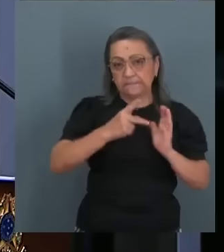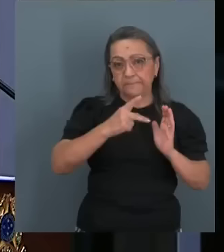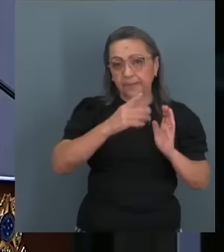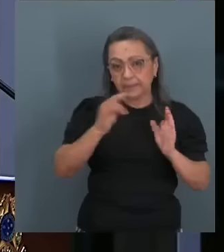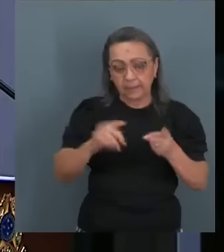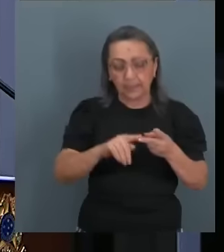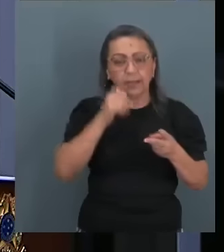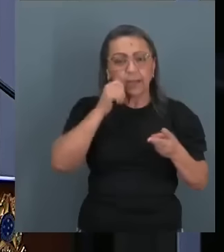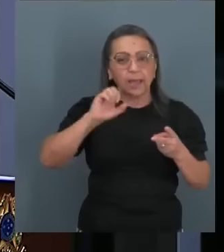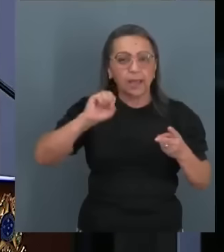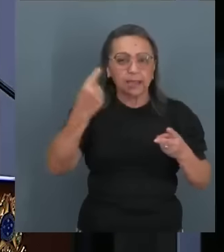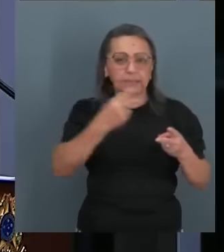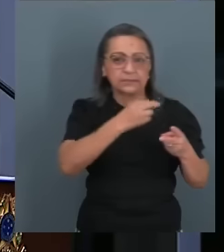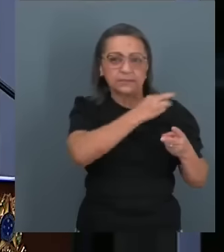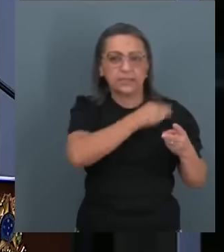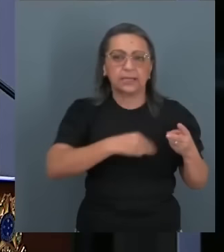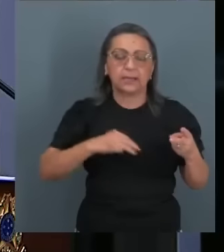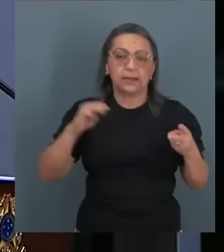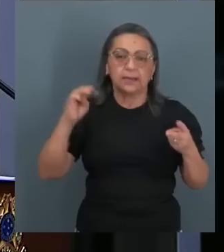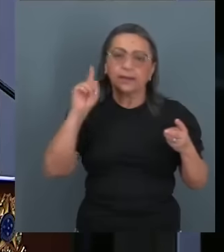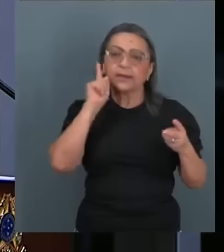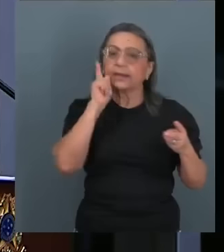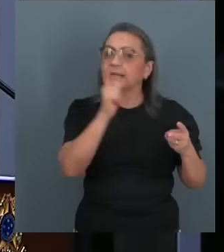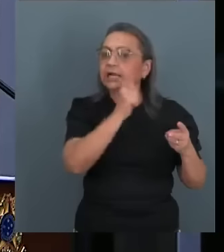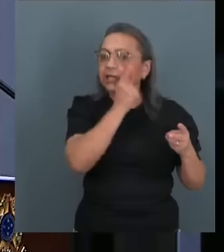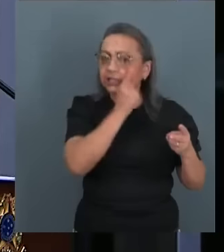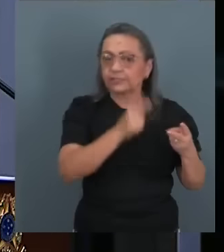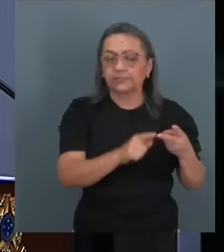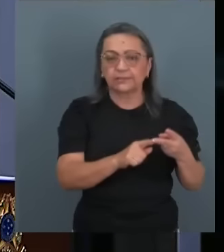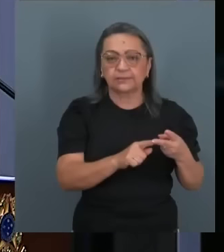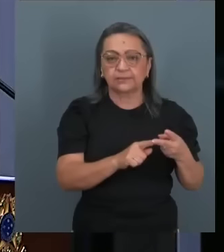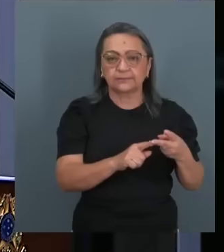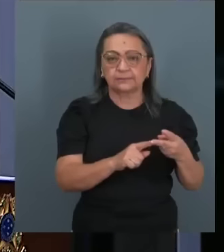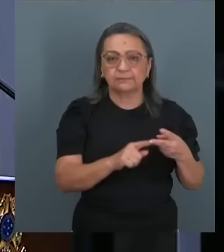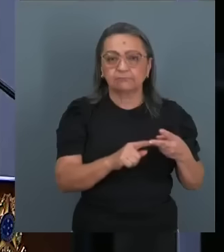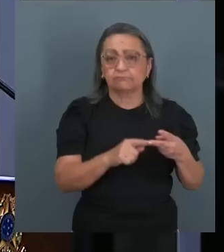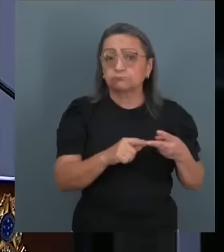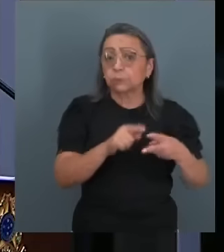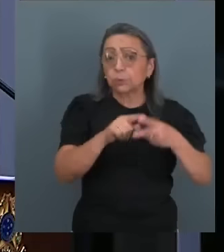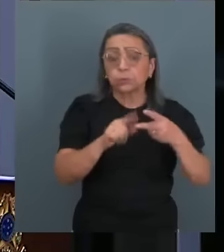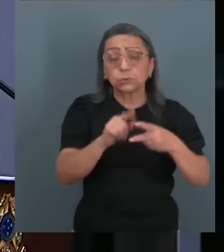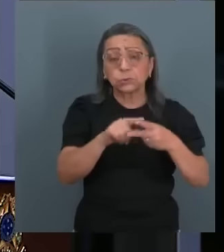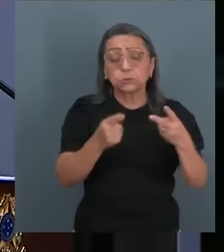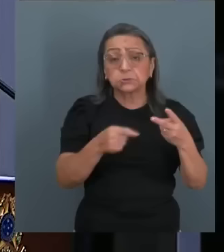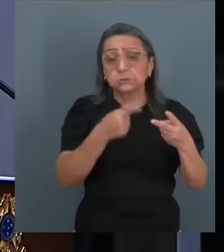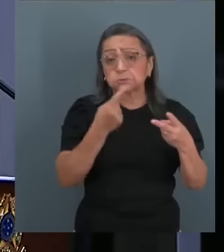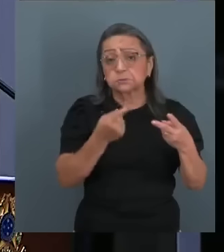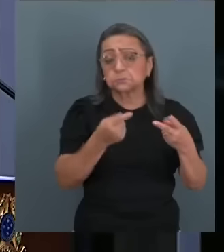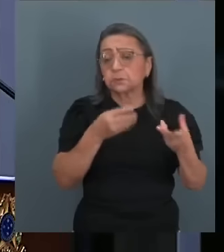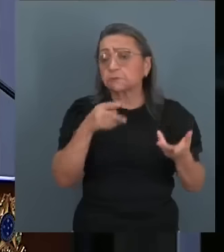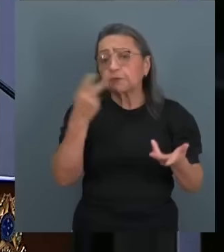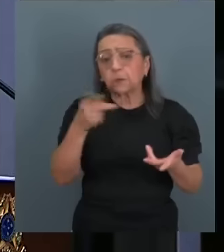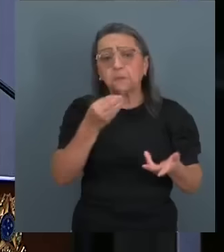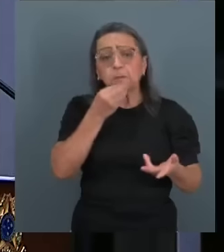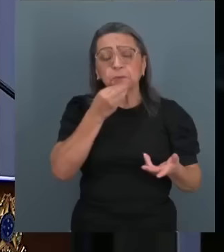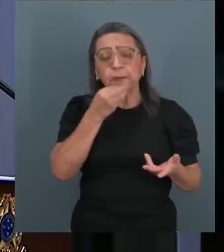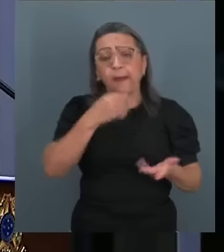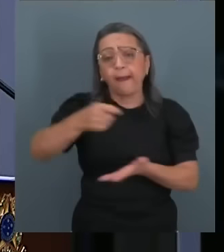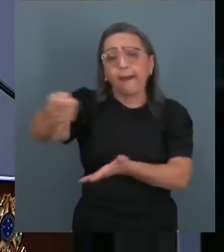Gleisi Hoffmann, que disse que deveria ter assinado